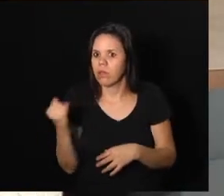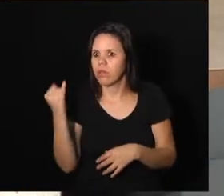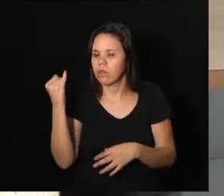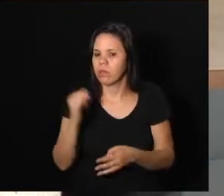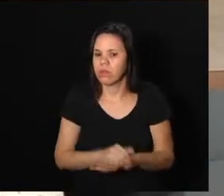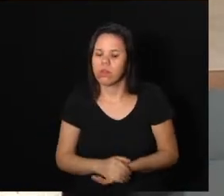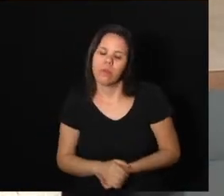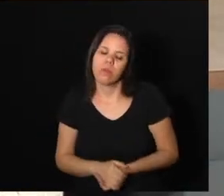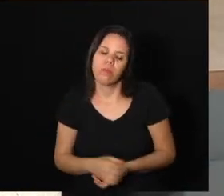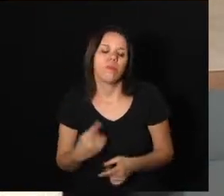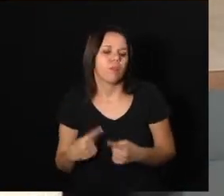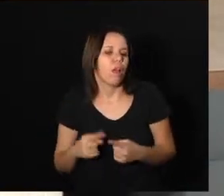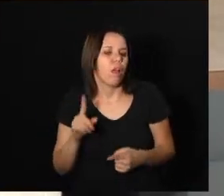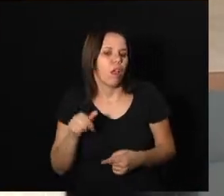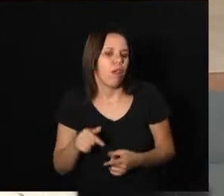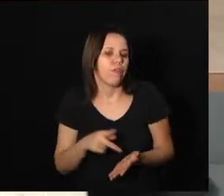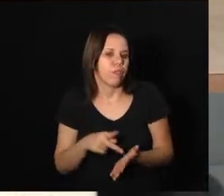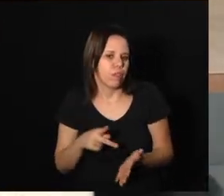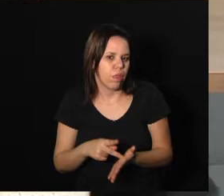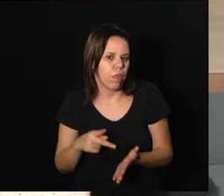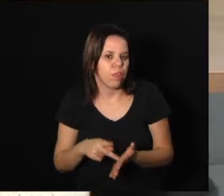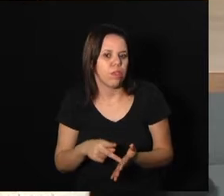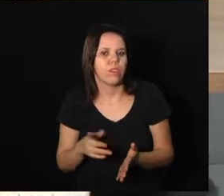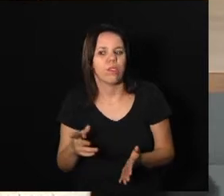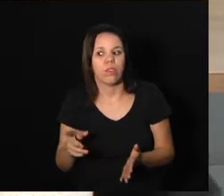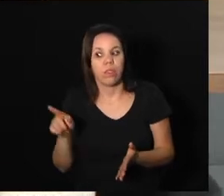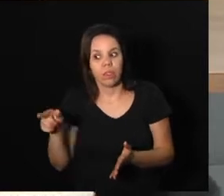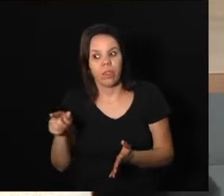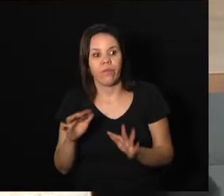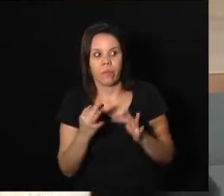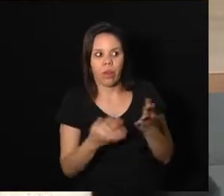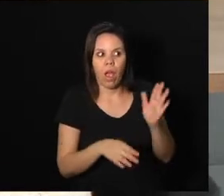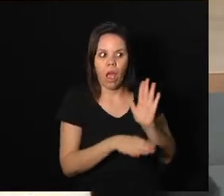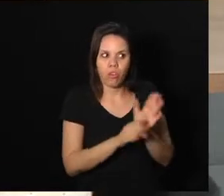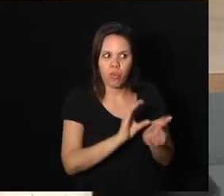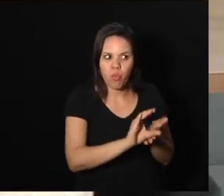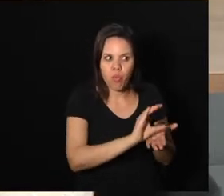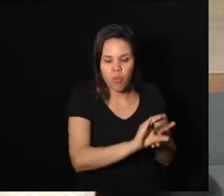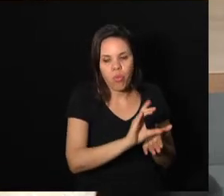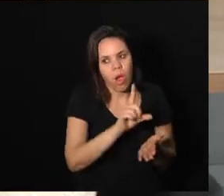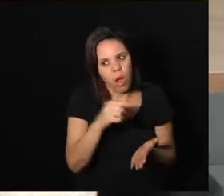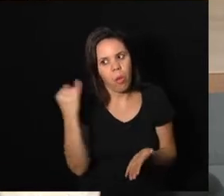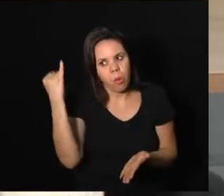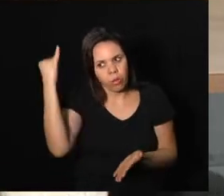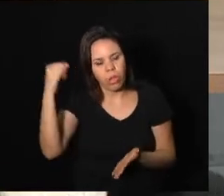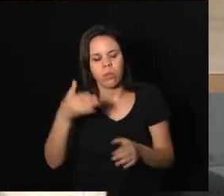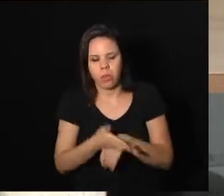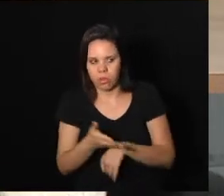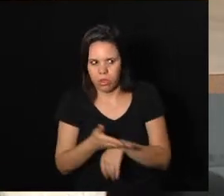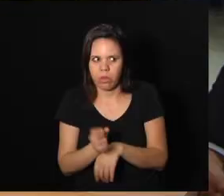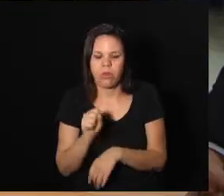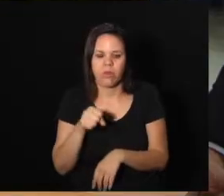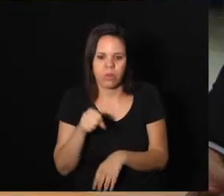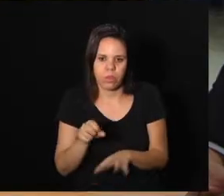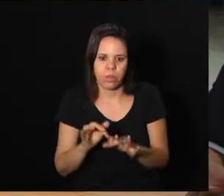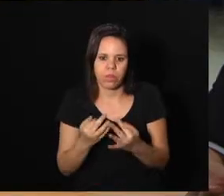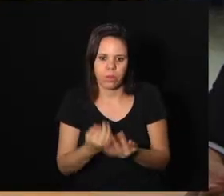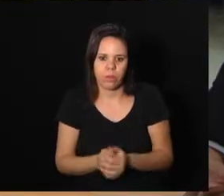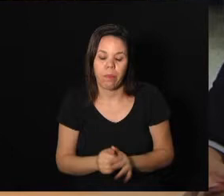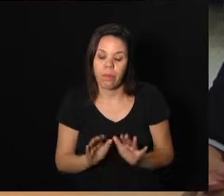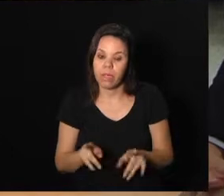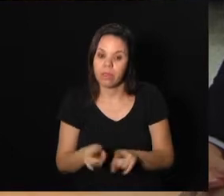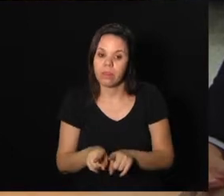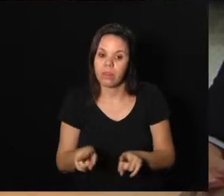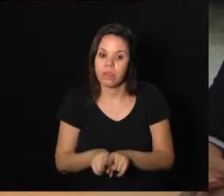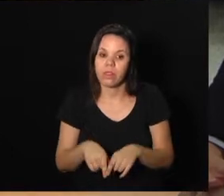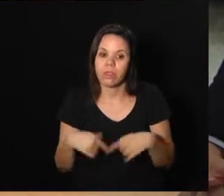importante, até porque envolve questões que são os pais os provedores, então é importante a participação dos pais, mas é